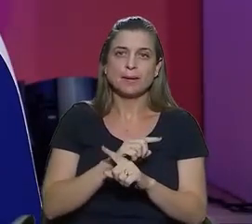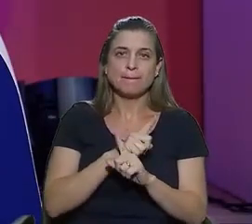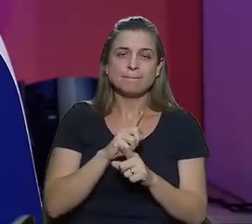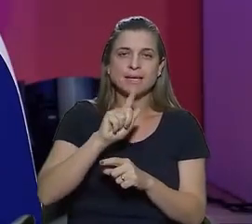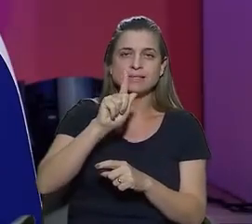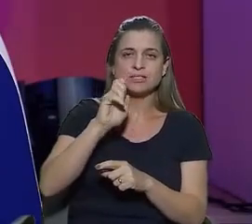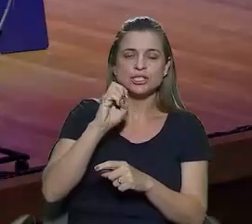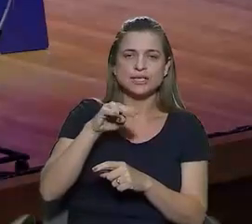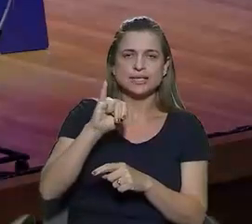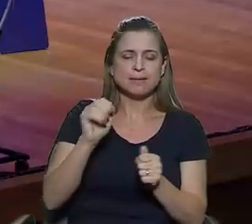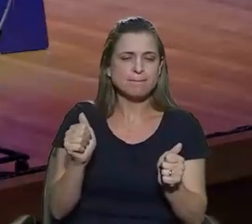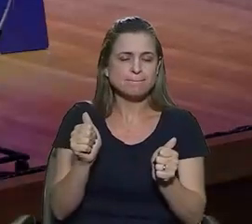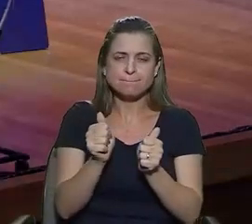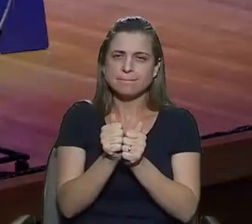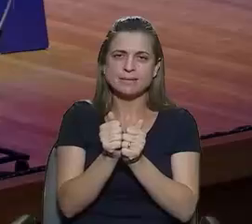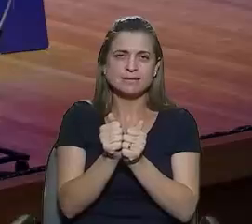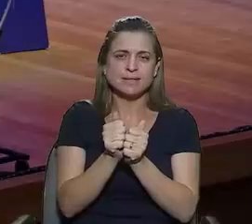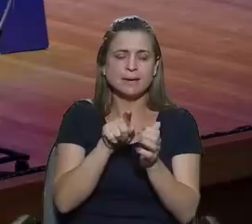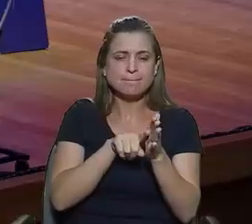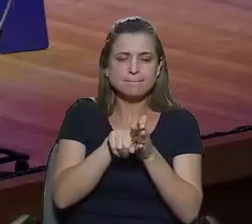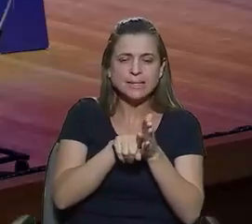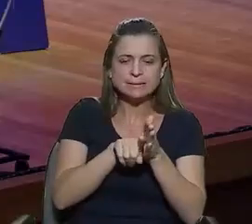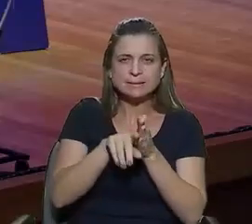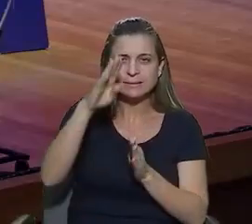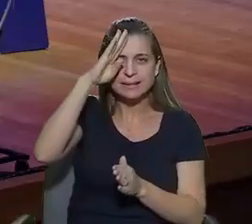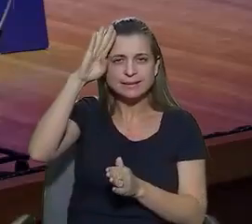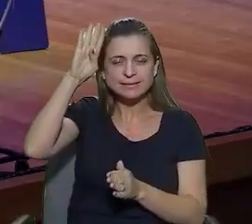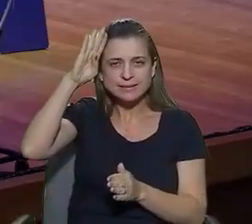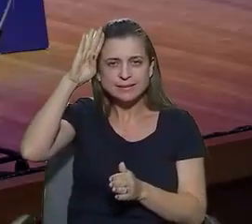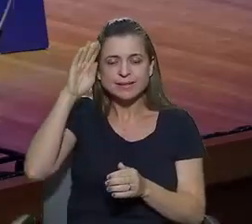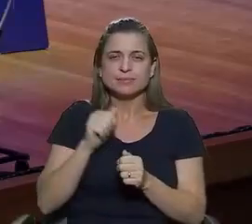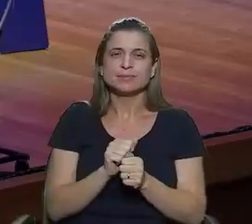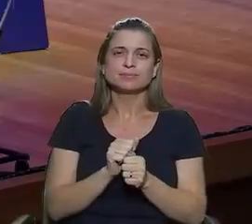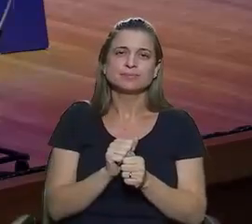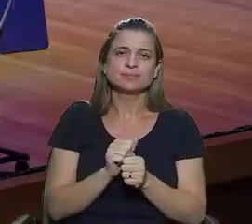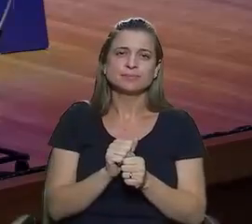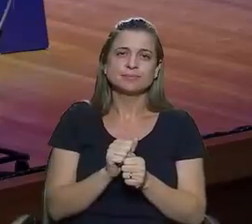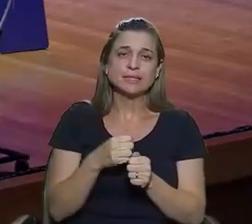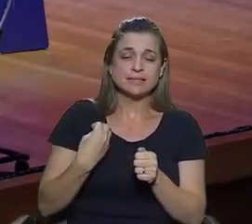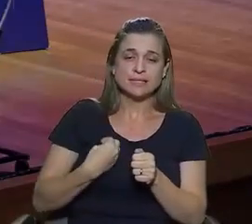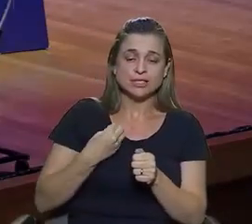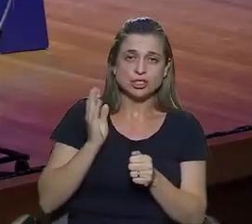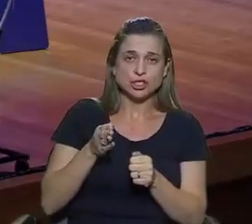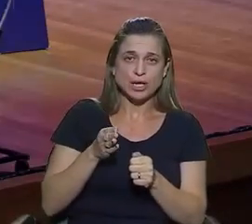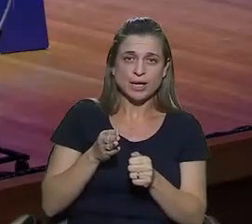minha parceira aí das pesquisas acadêmicas, estivemos no mesmo programa, né, de